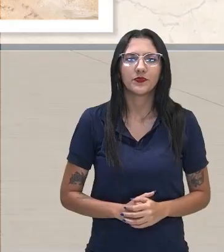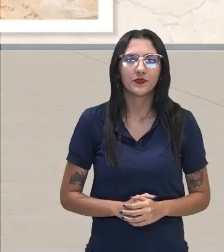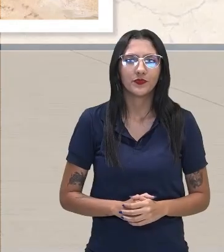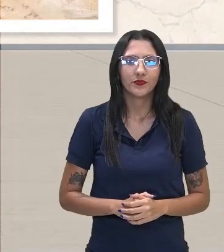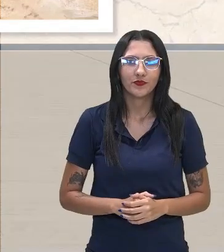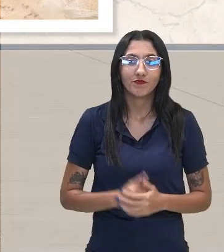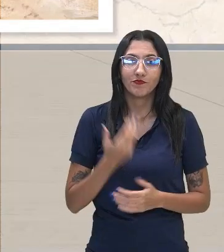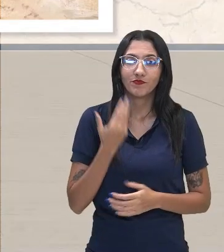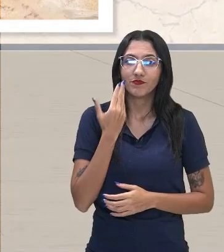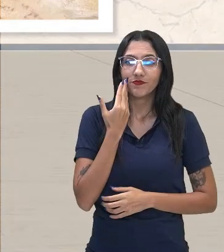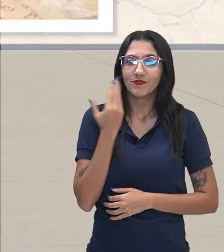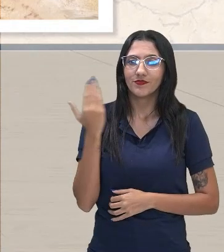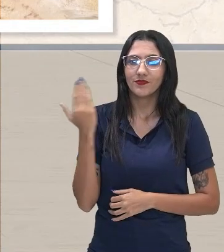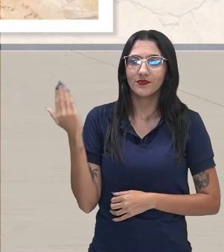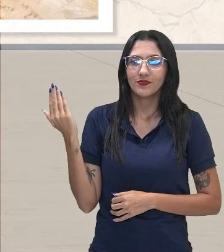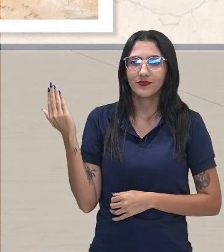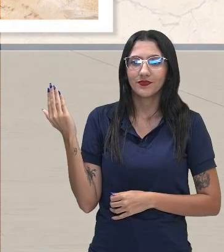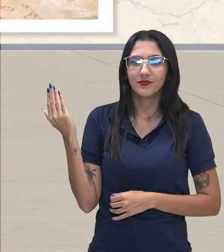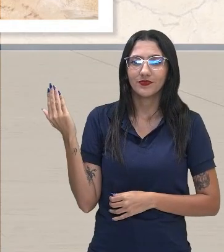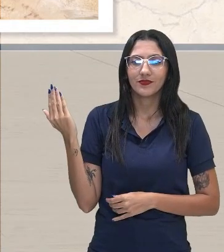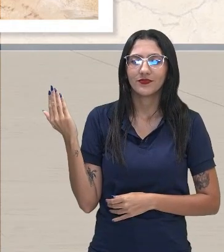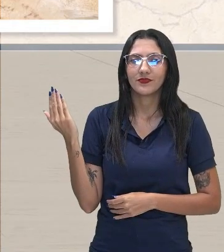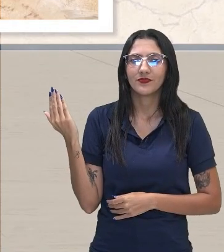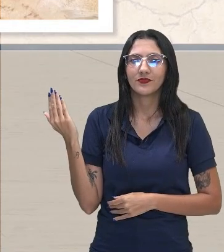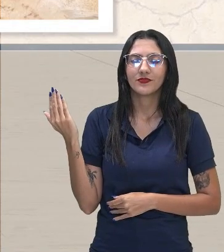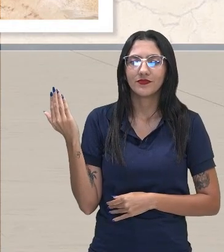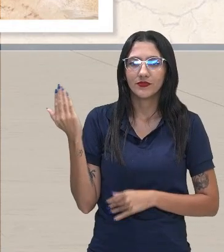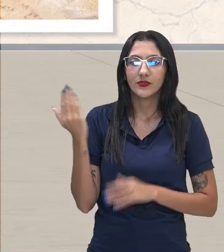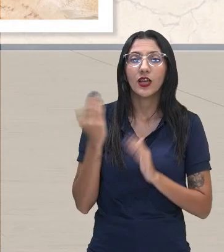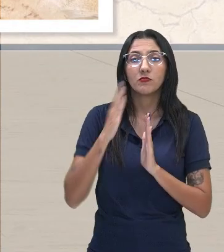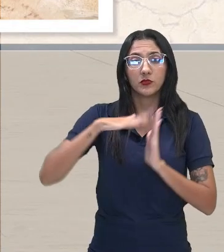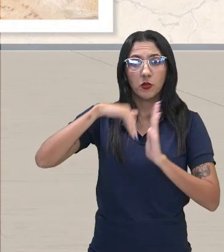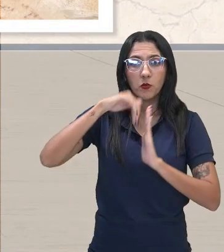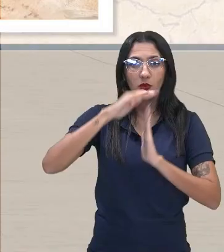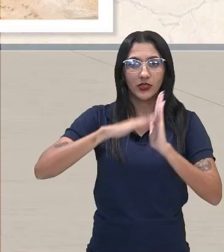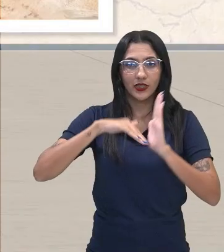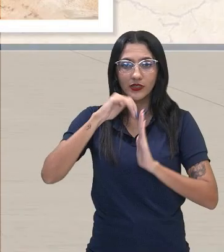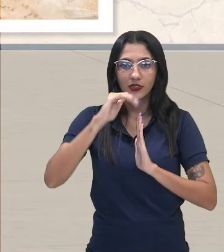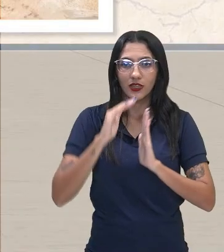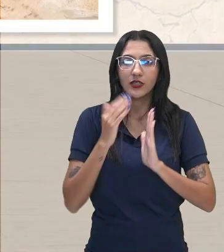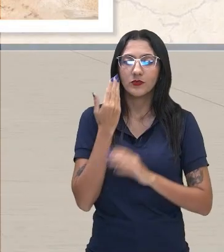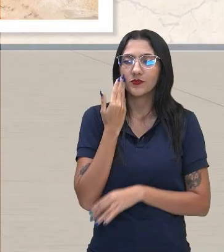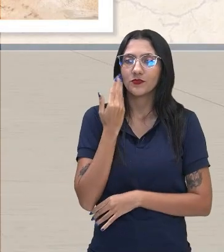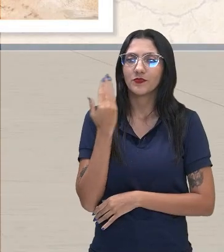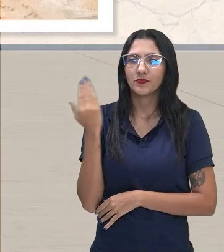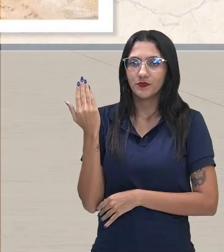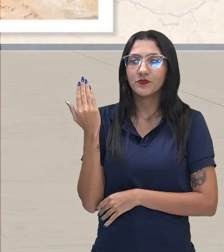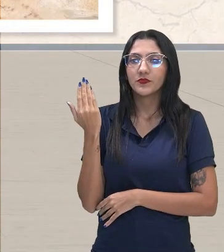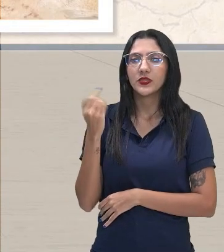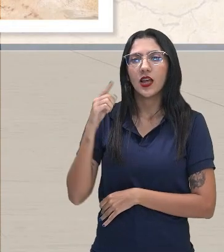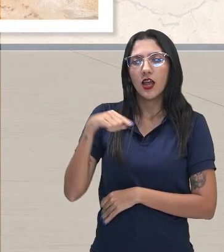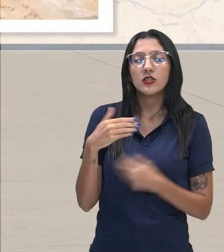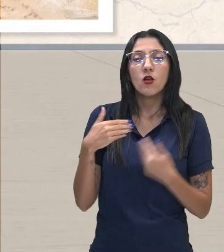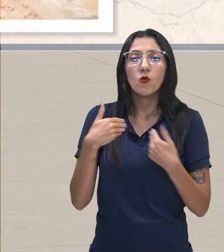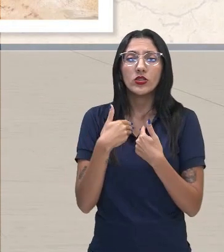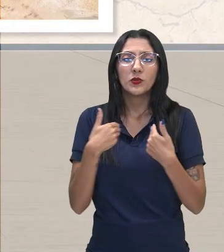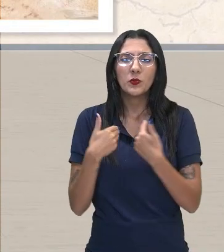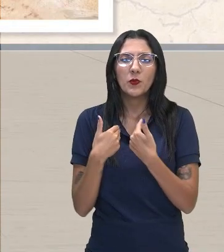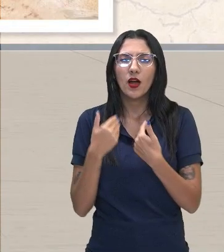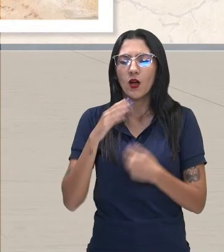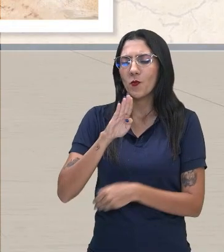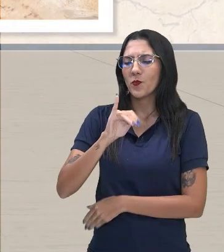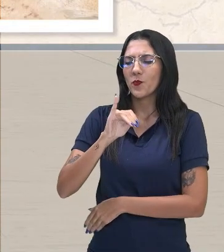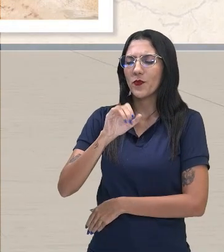para vocês a imagem de uma pintura rupestre. Aqui vocês estão vendo a imagem de um bisão, que